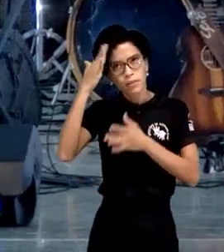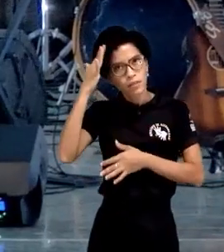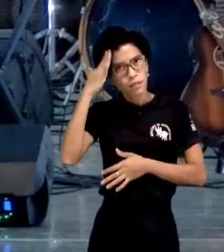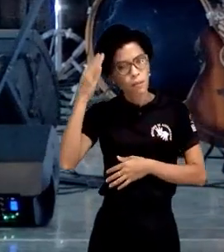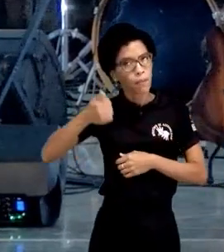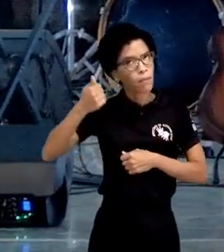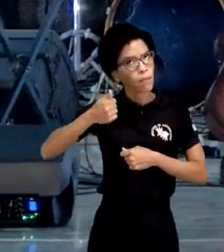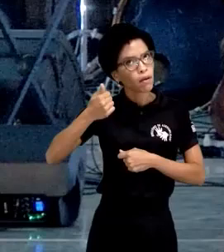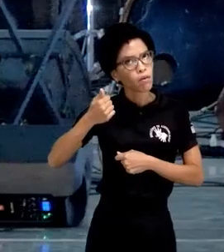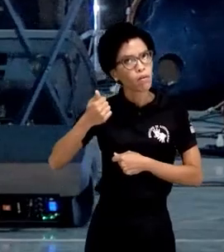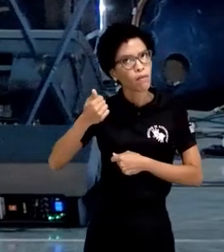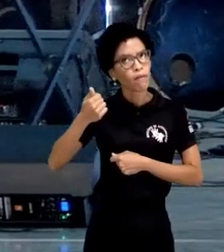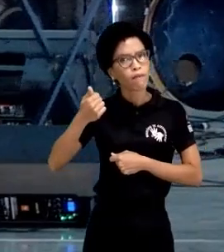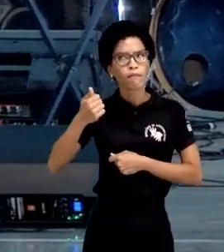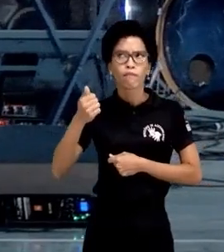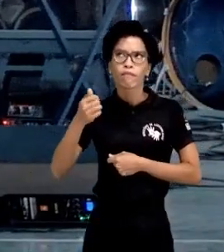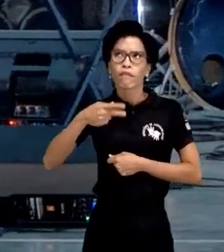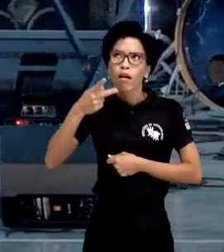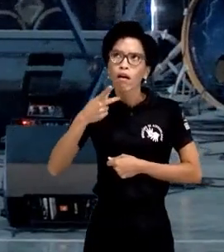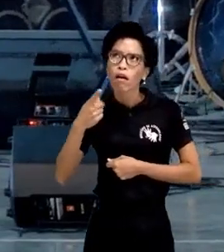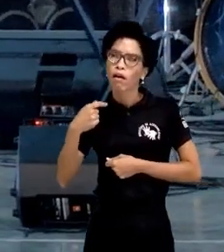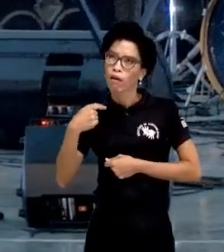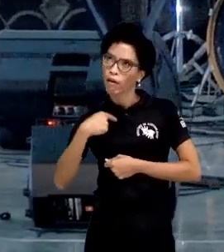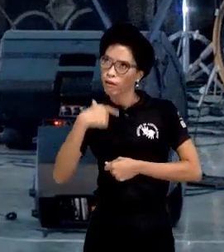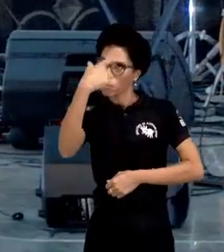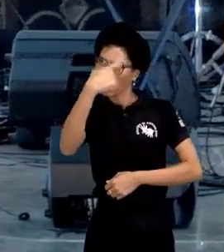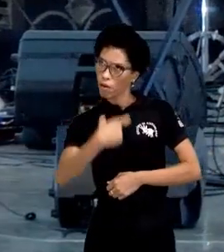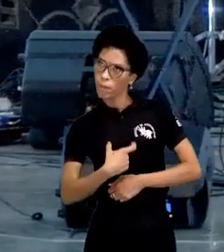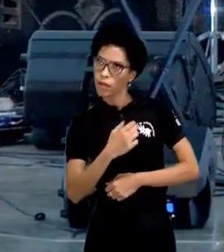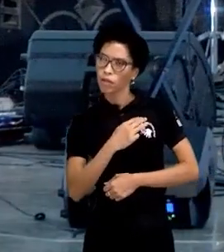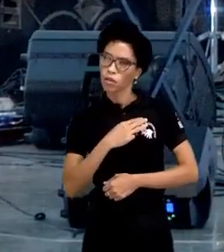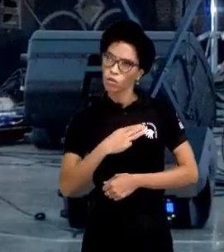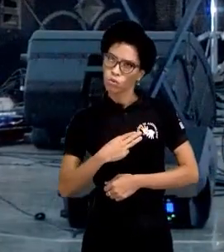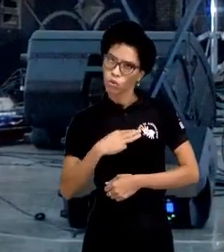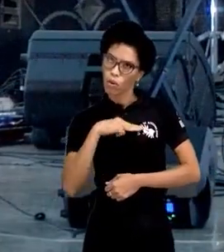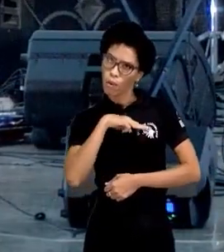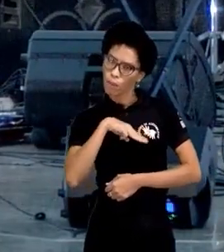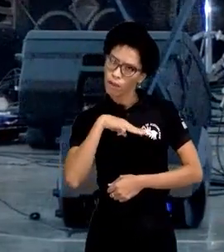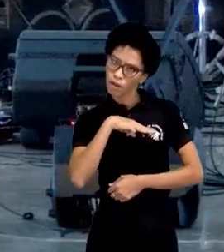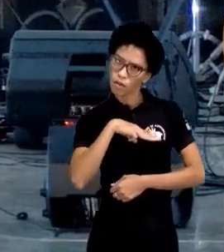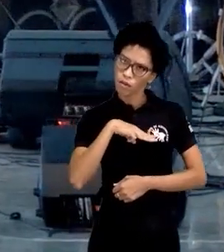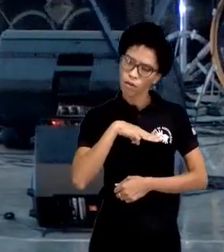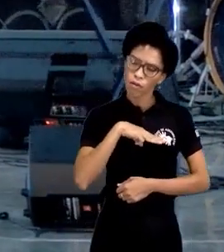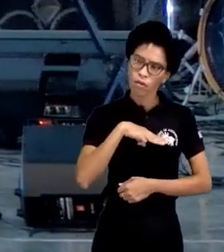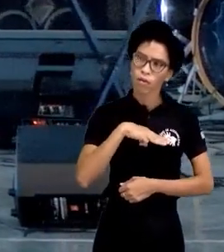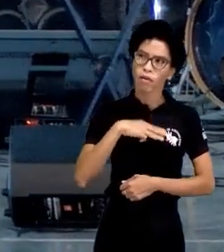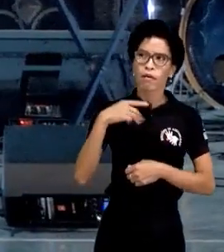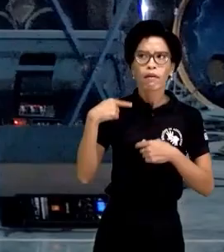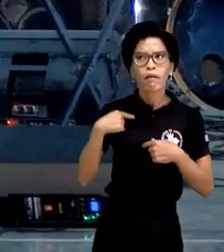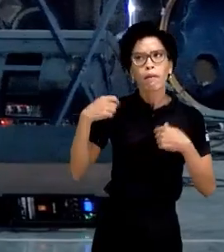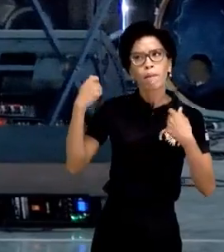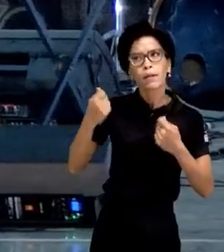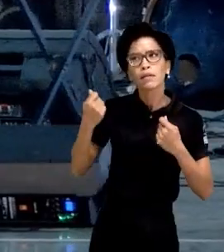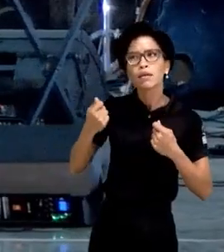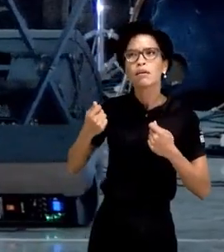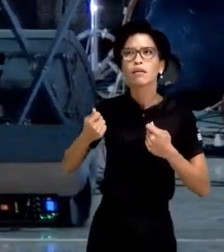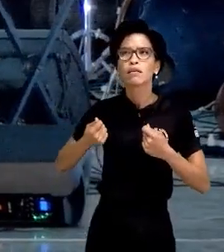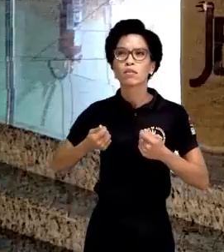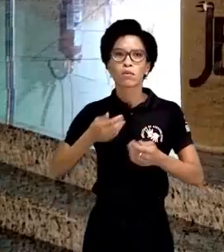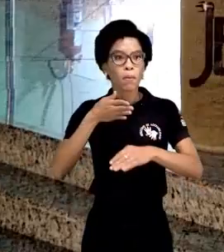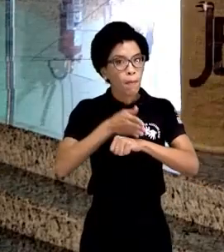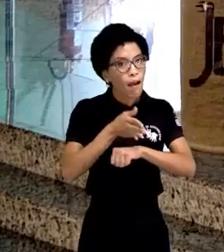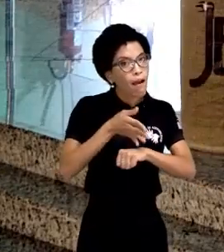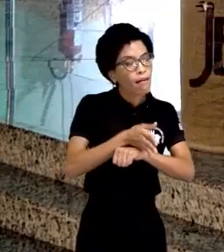né? Conheci a Deus, entendi o que Ele está fazendo, eu preciso me envolver nisso com muita fidelidade. Sem esquecer que o Senhor